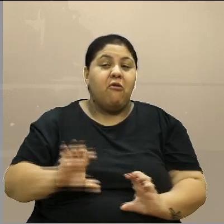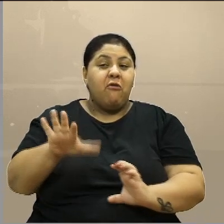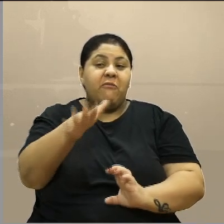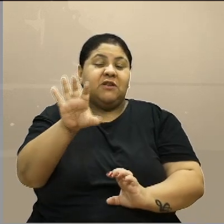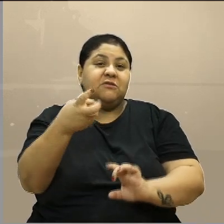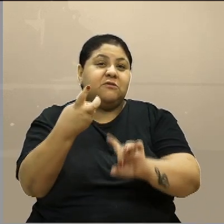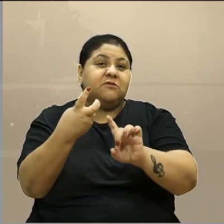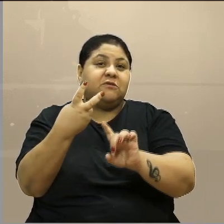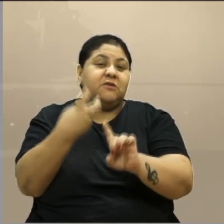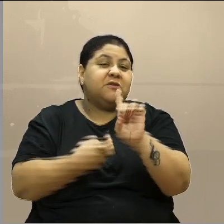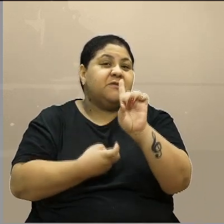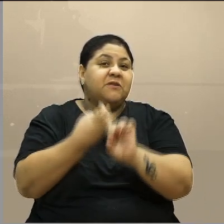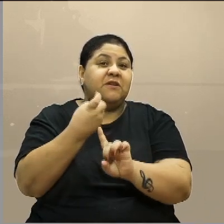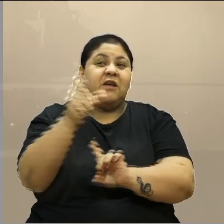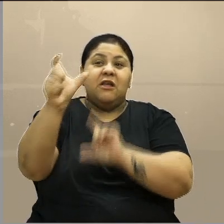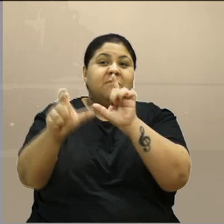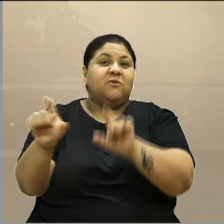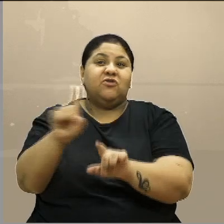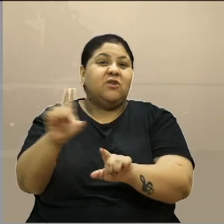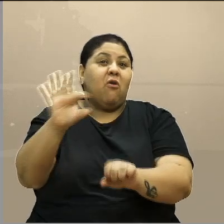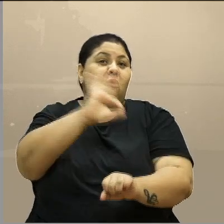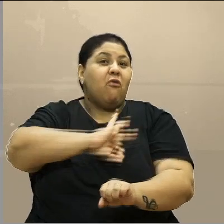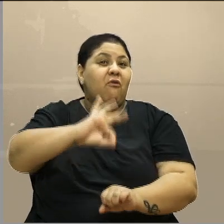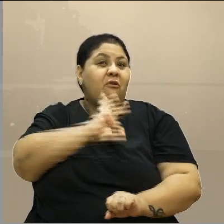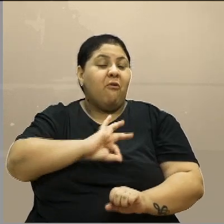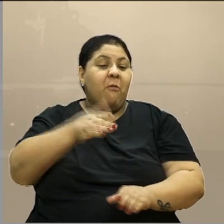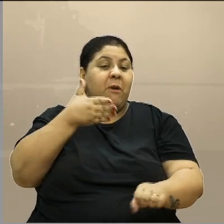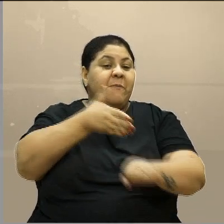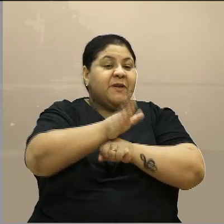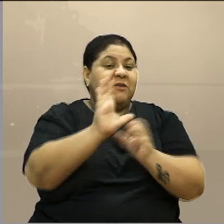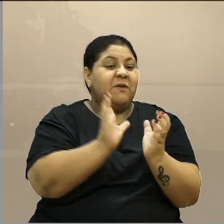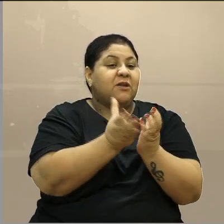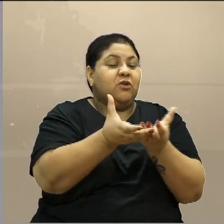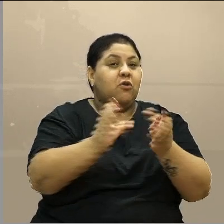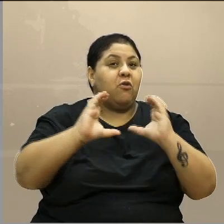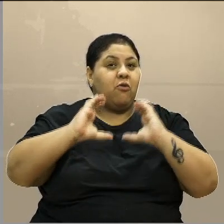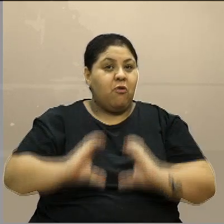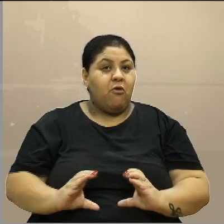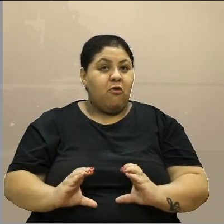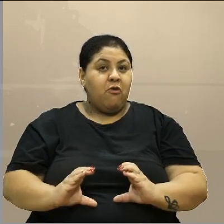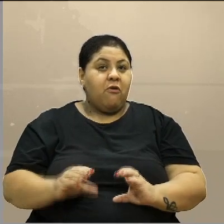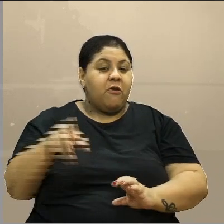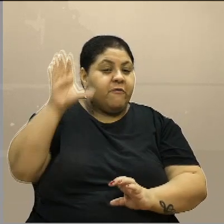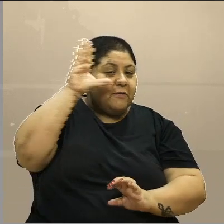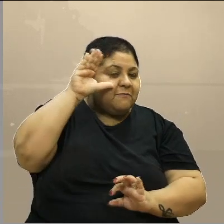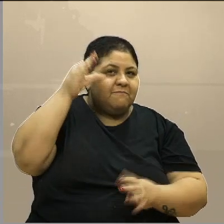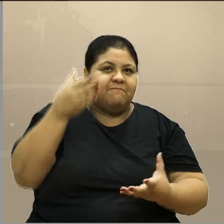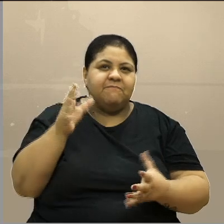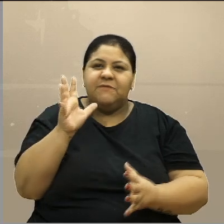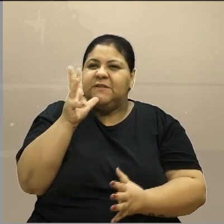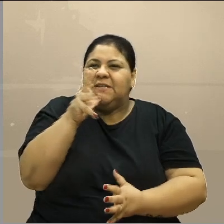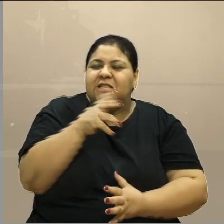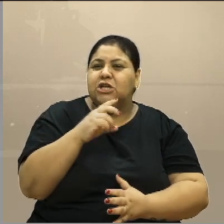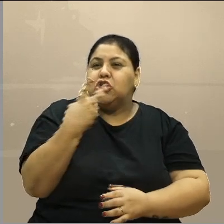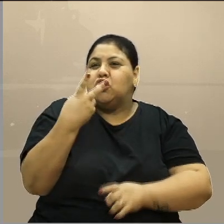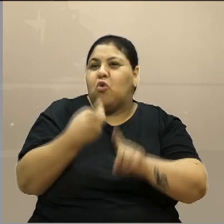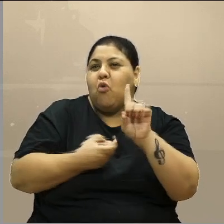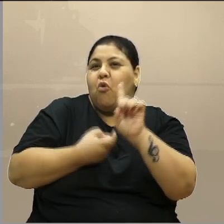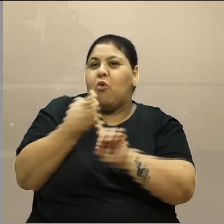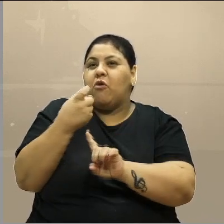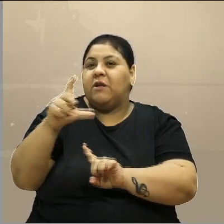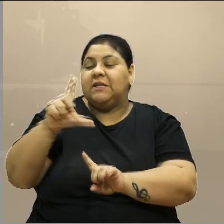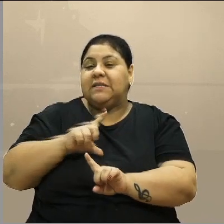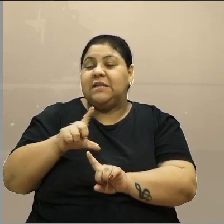porque as pessoas não são remuneradas para estar lá no comitê de ética e fazer aquele processo de verificação. Então, demora cerca de 2 meses para você ter